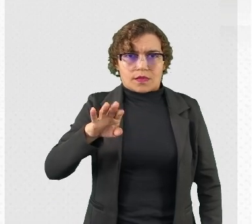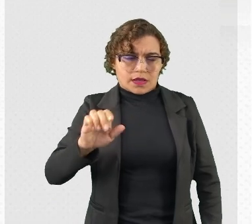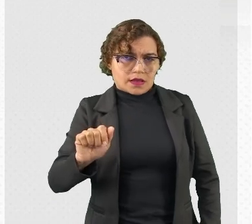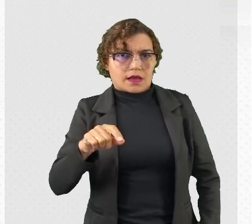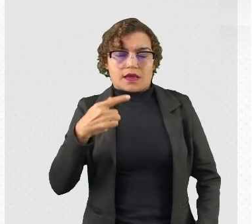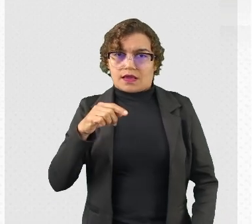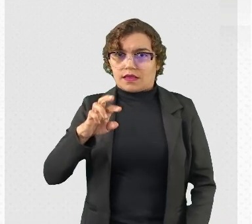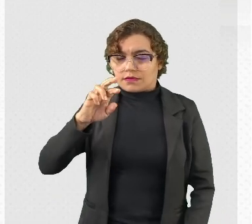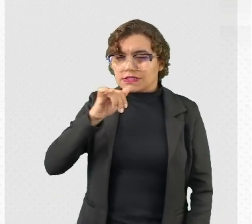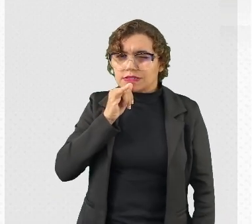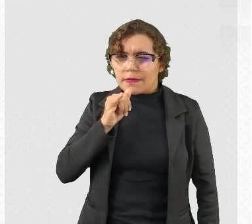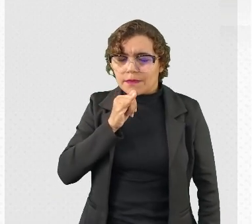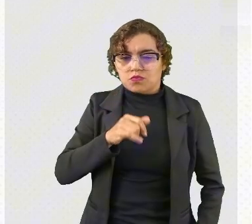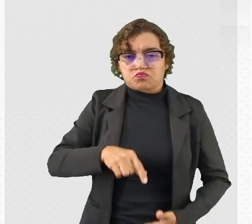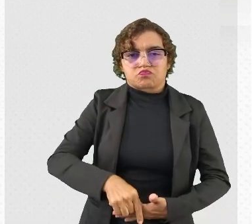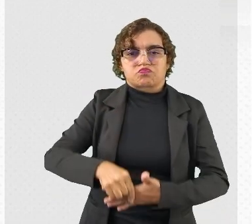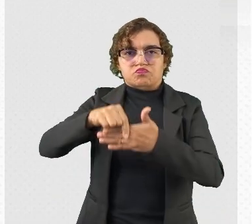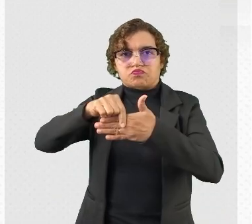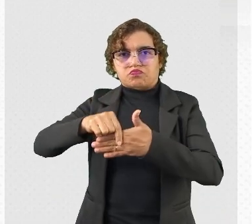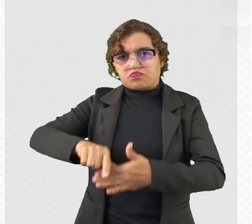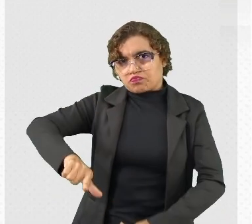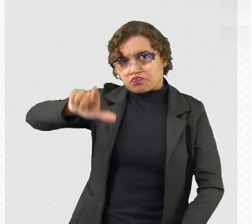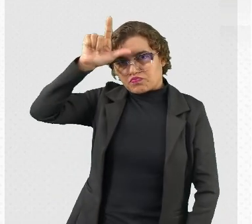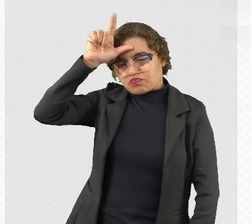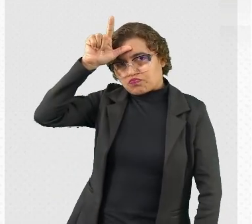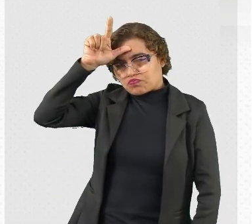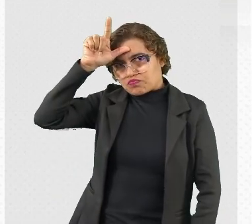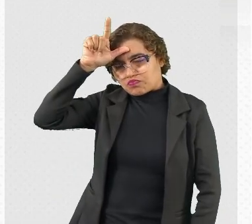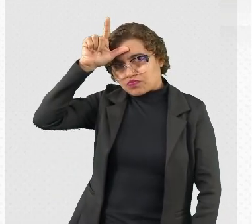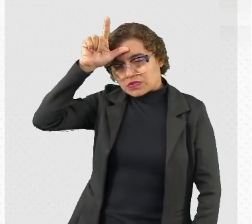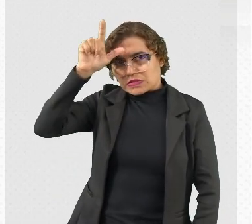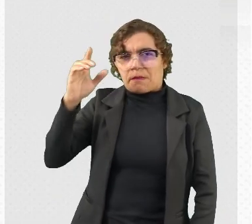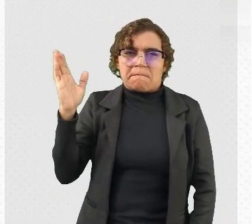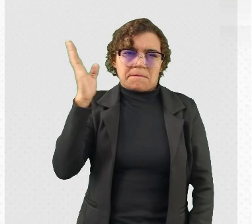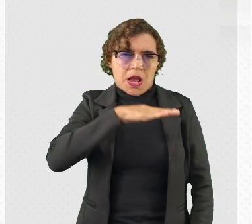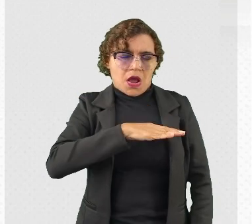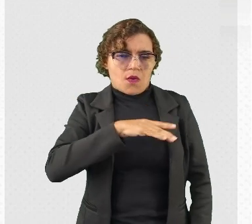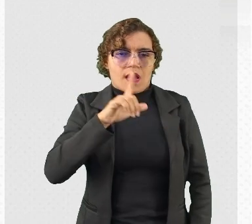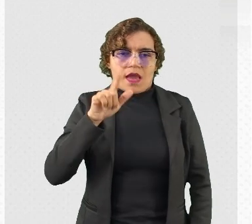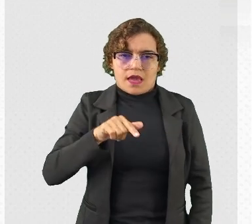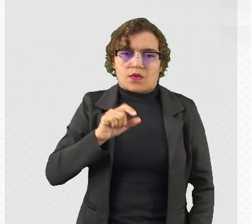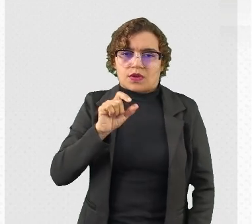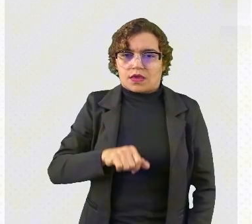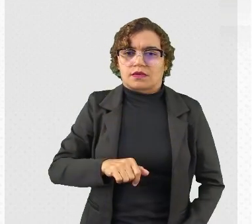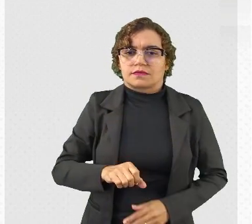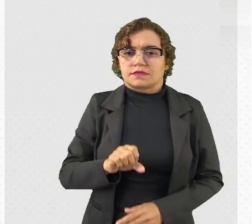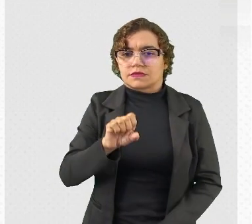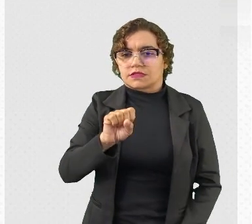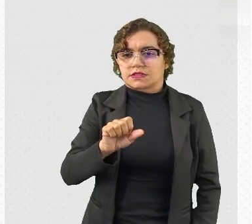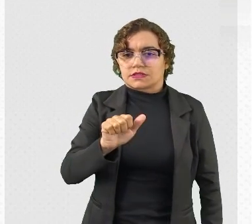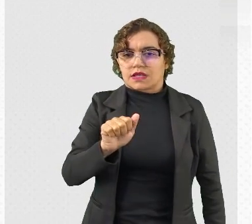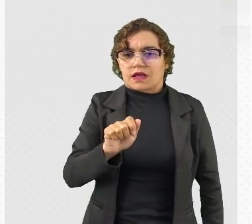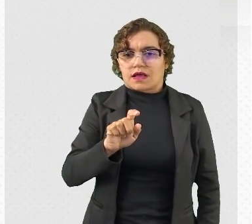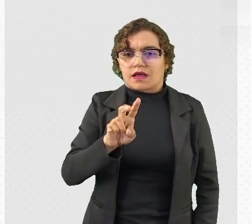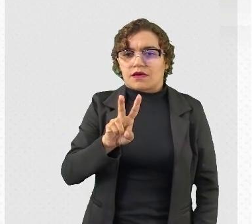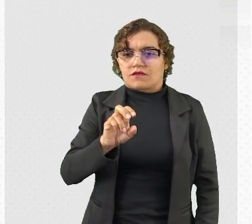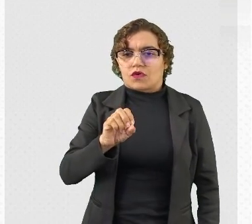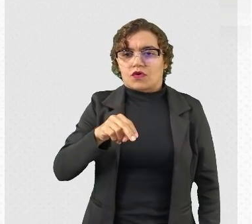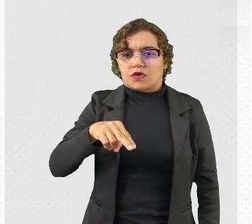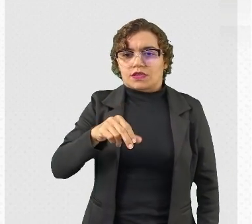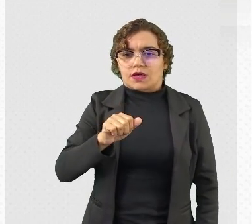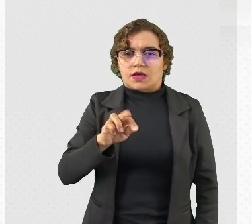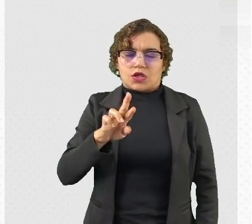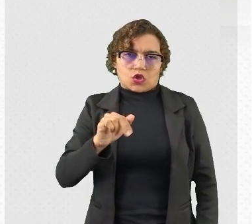por um líder sanguinário, né, que é o Savonarola, que instaurou um regime